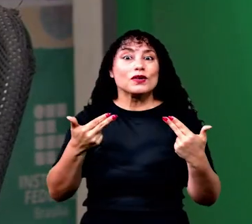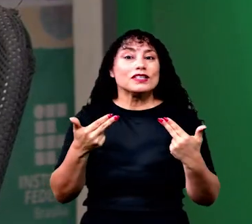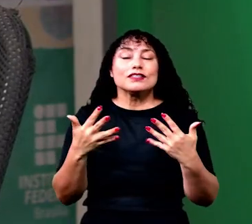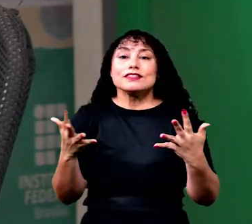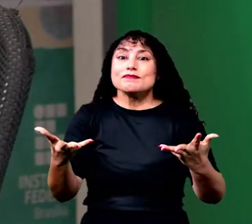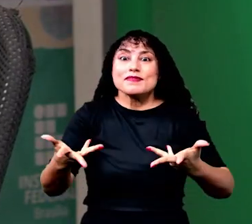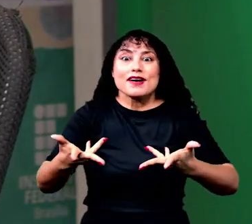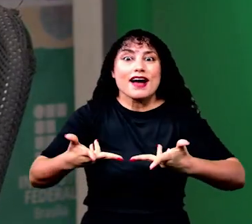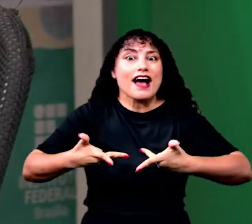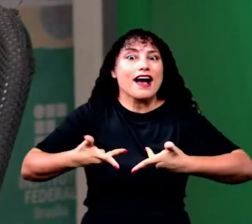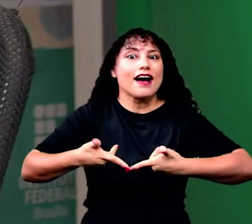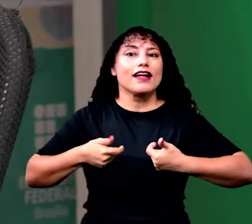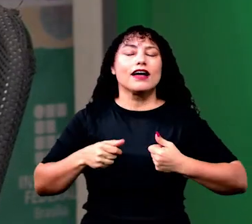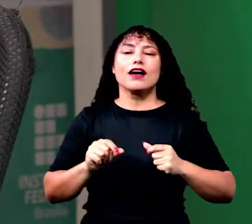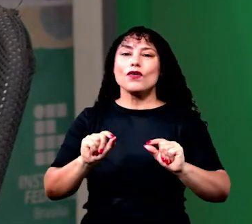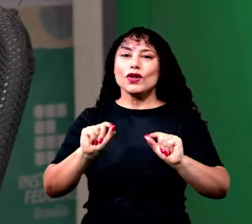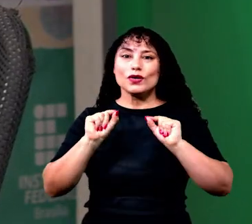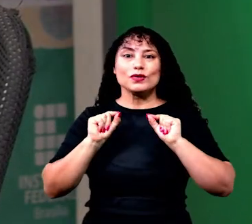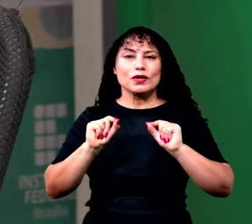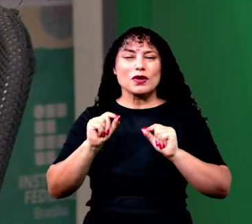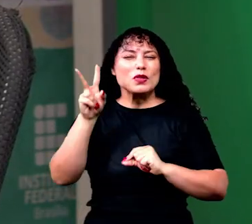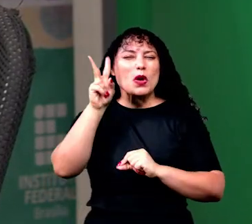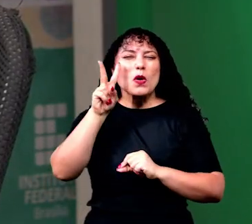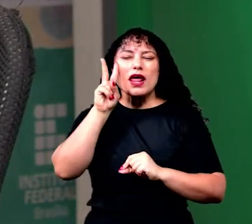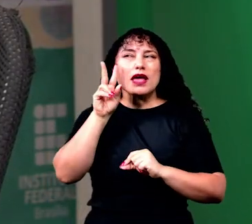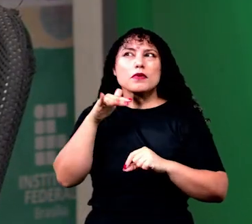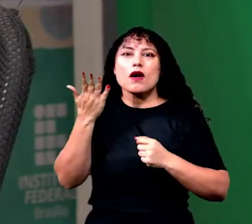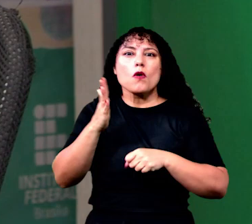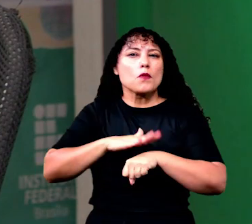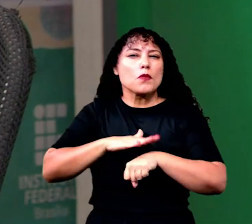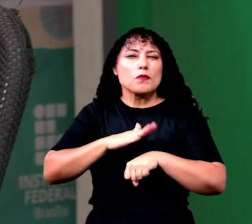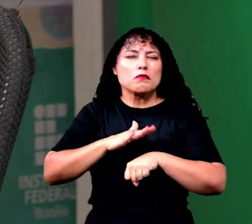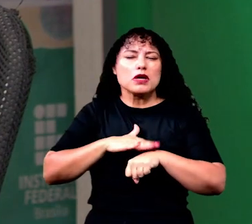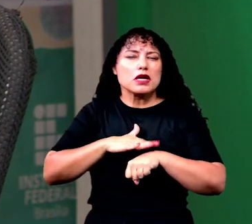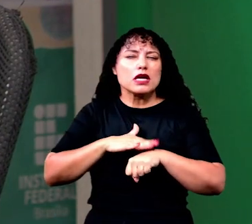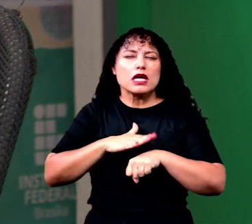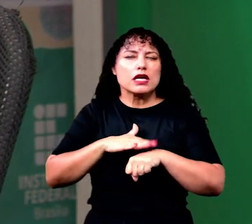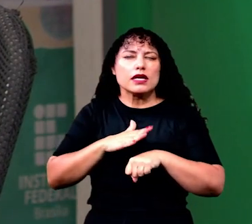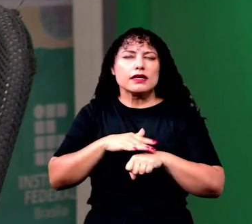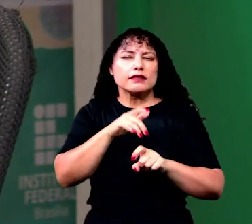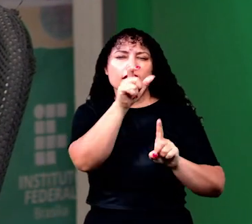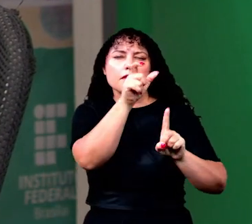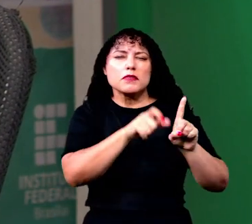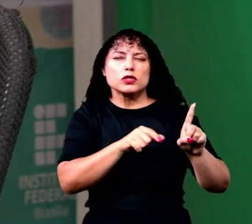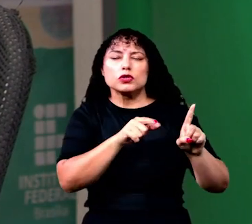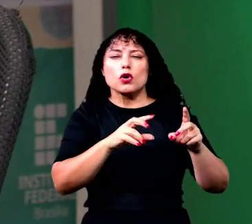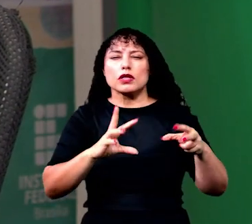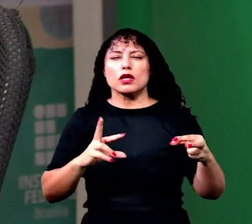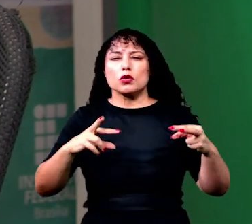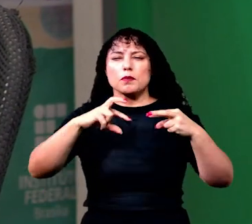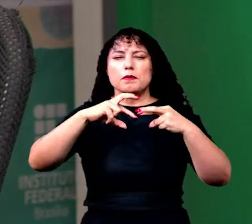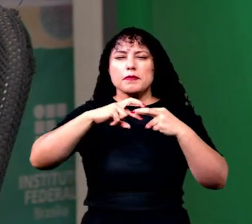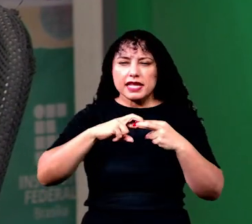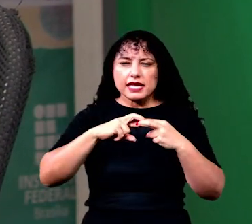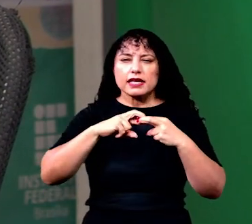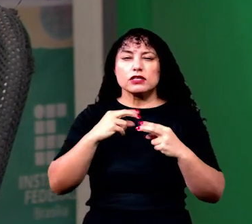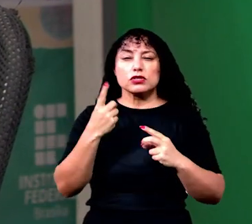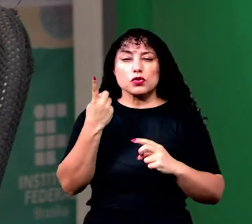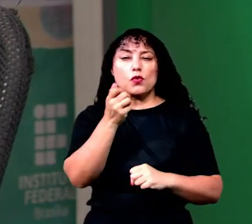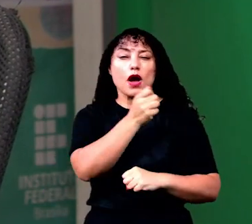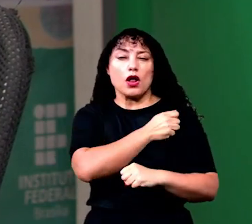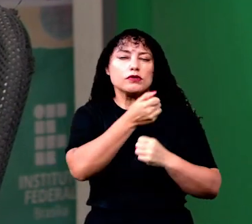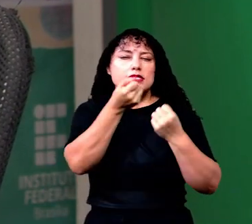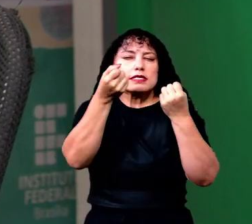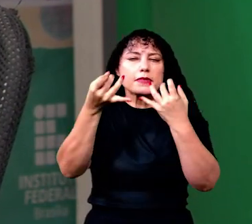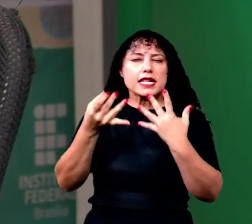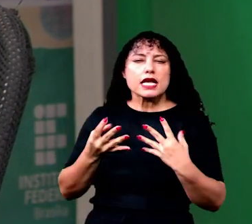E uma coisa que eu achei incrível foi, eu não lembro qual era a pessoa do BRICS, mas tinha